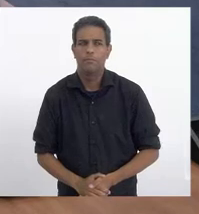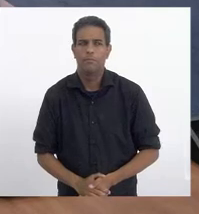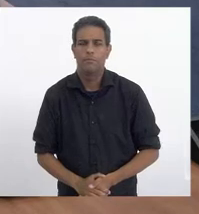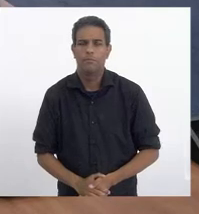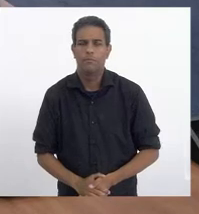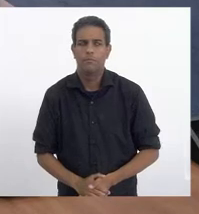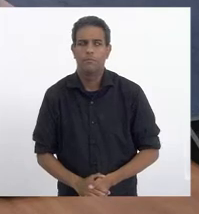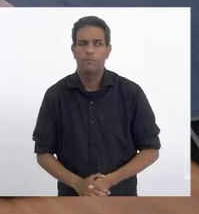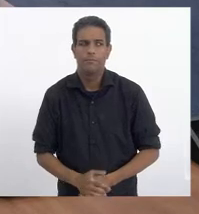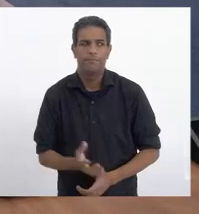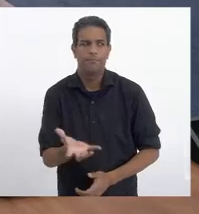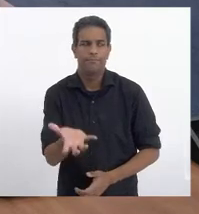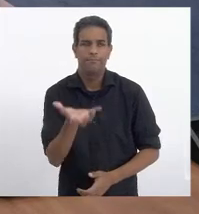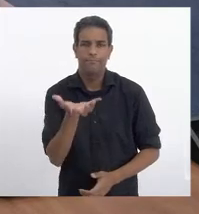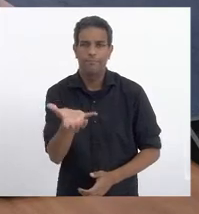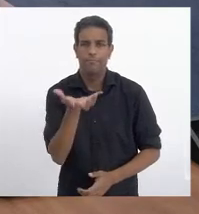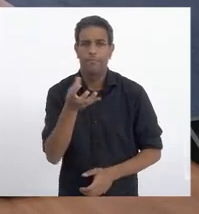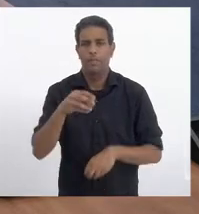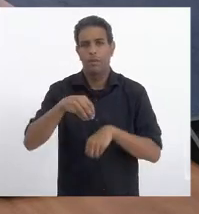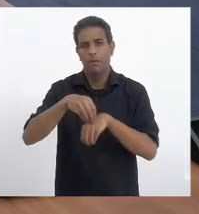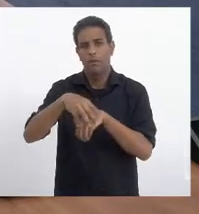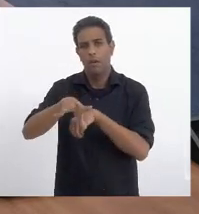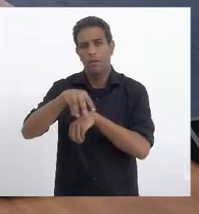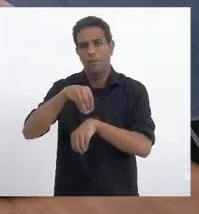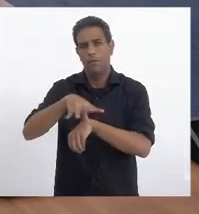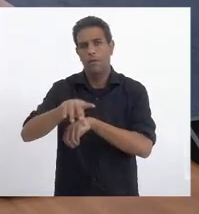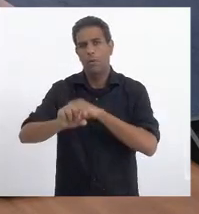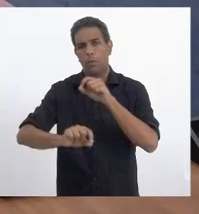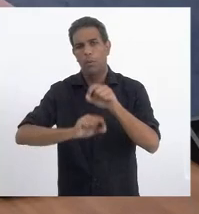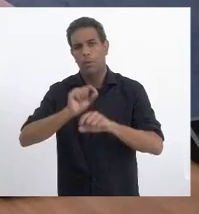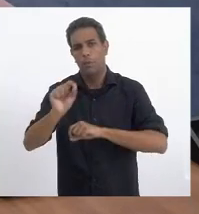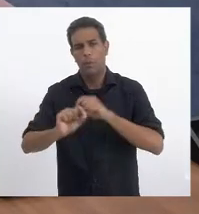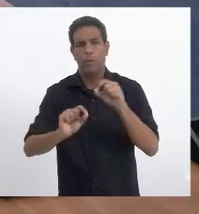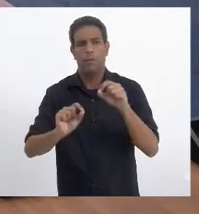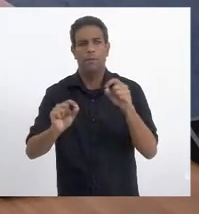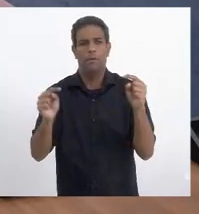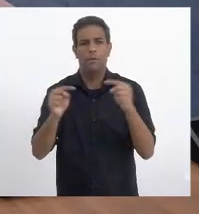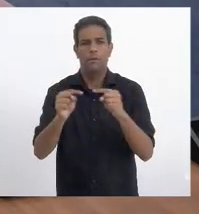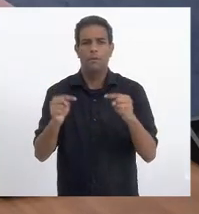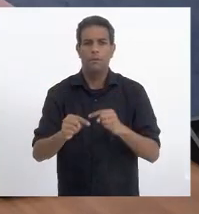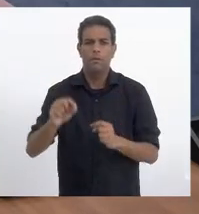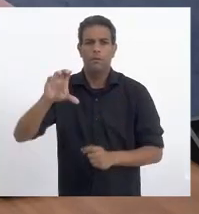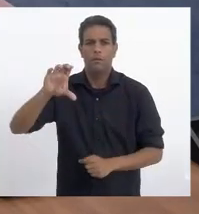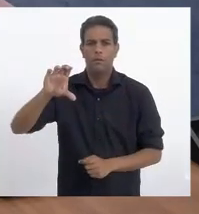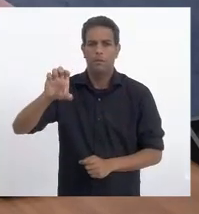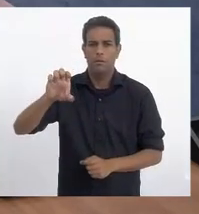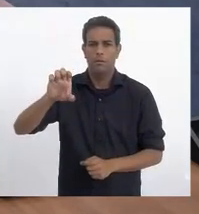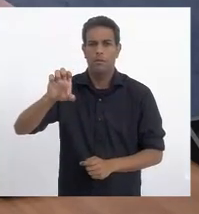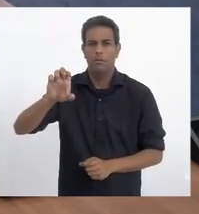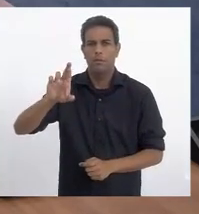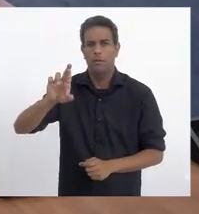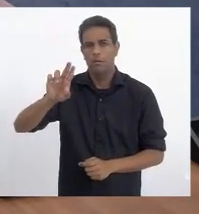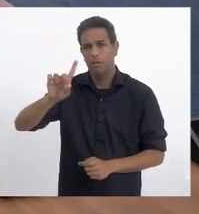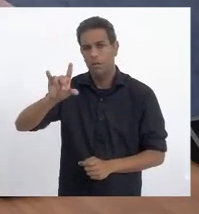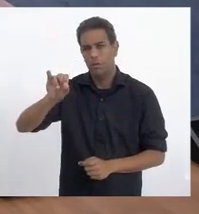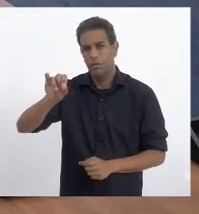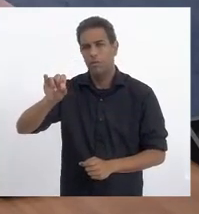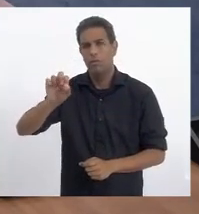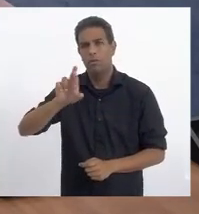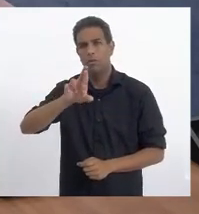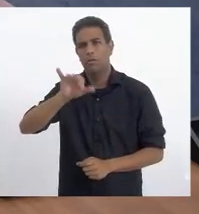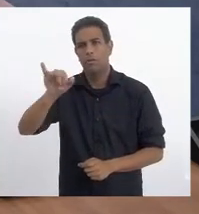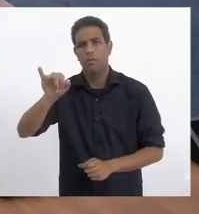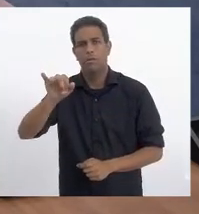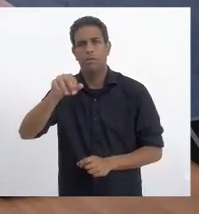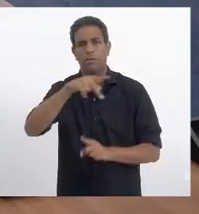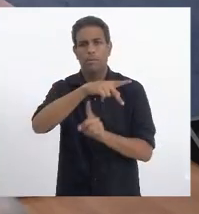e eu queria dar aqui chamar aqui o meu querido amigo Sérgio Helena nosso secretário e presidente do Rio previdência